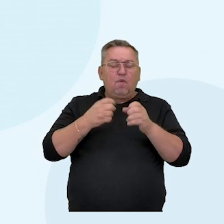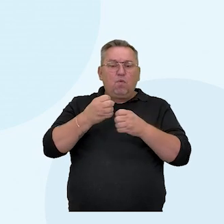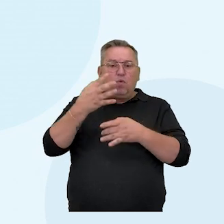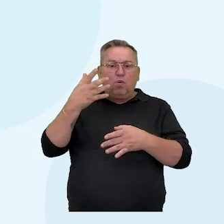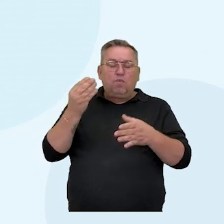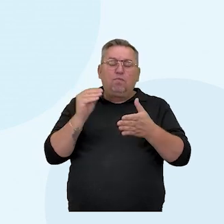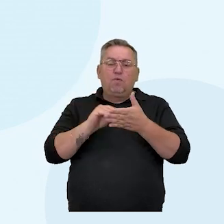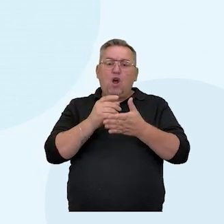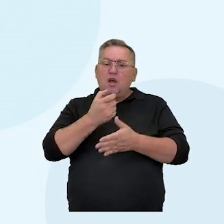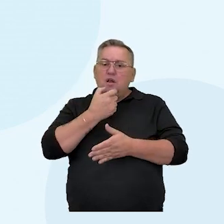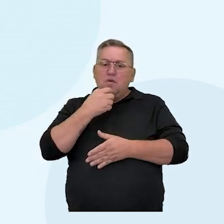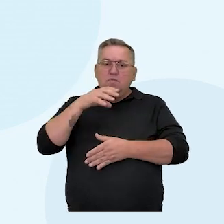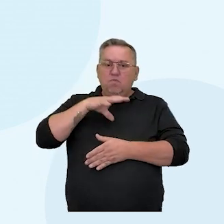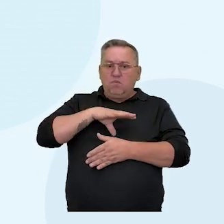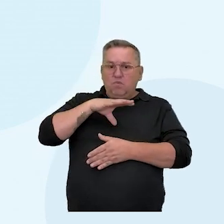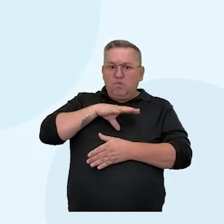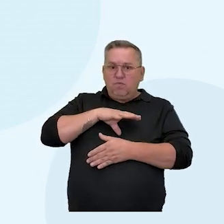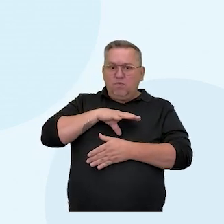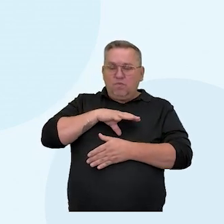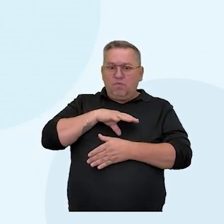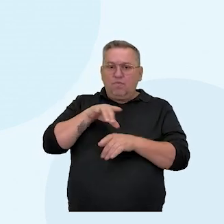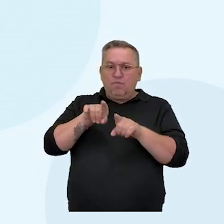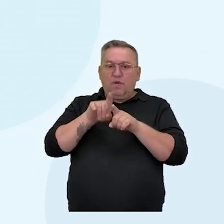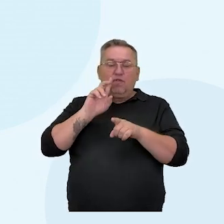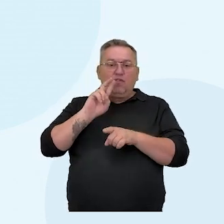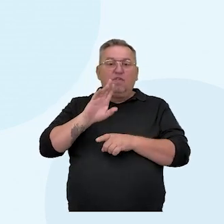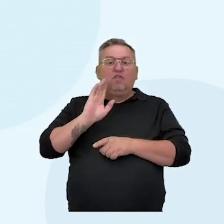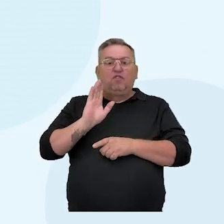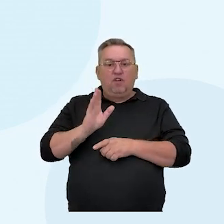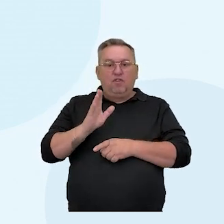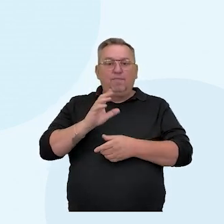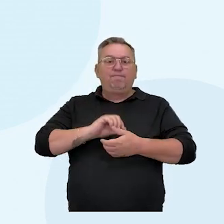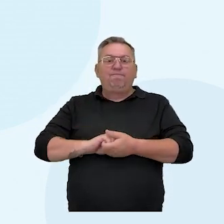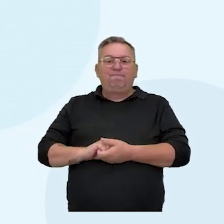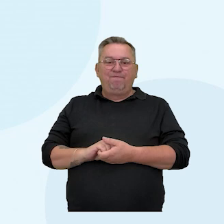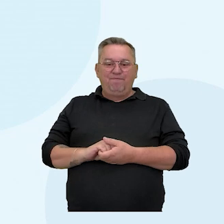pergunta em inglês, pode colocar em português. And 1 minute, I will be back.